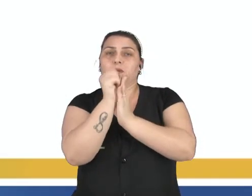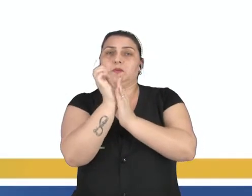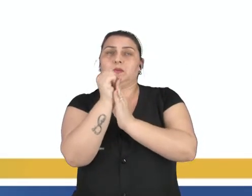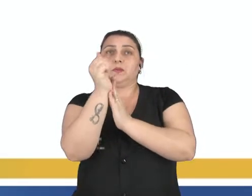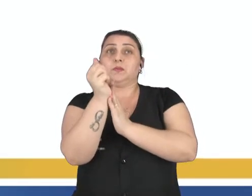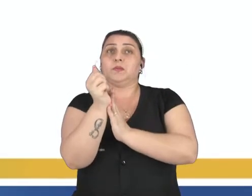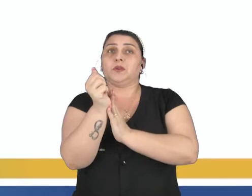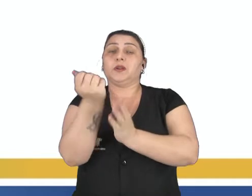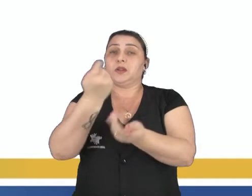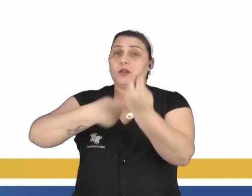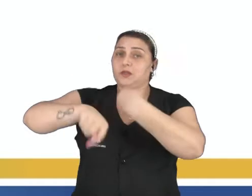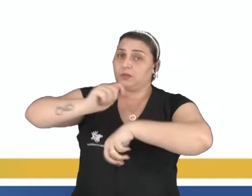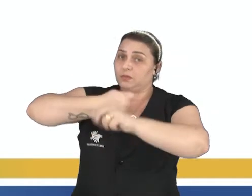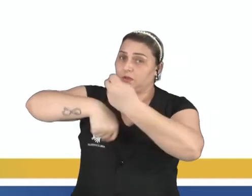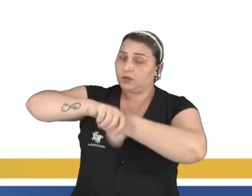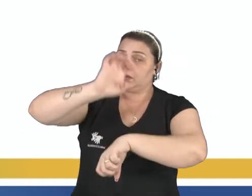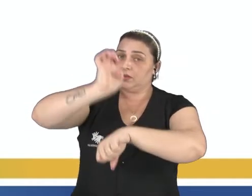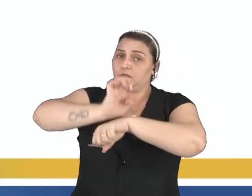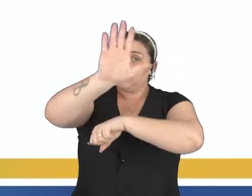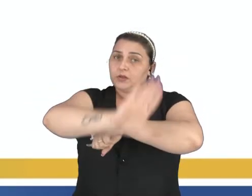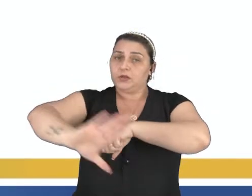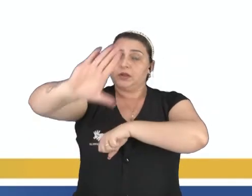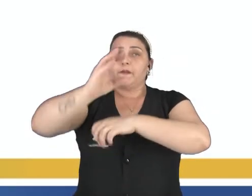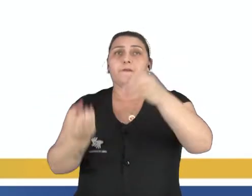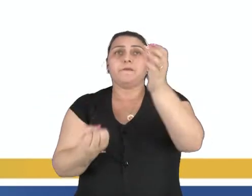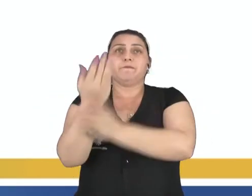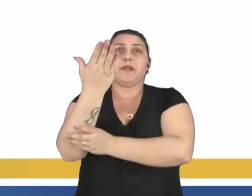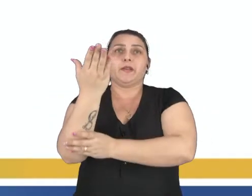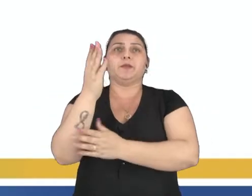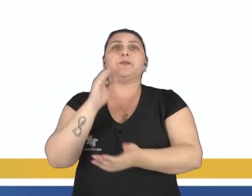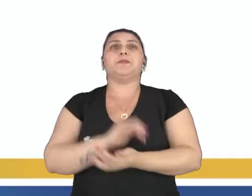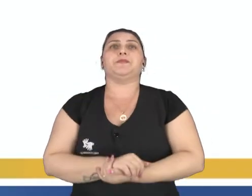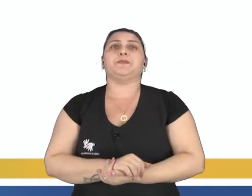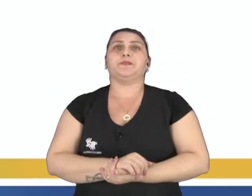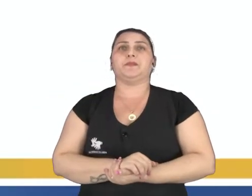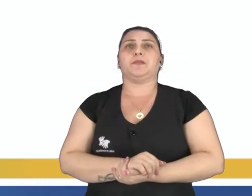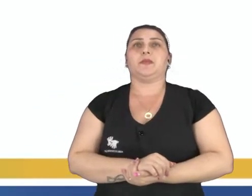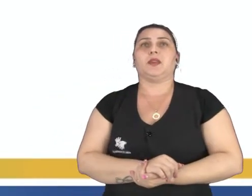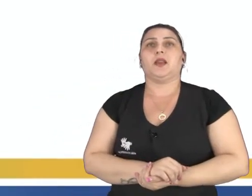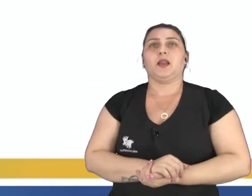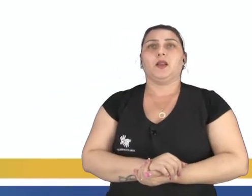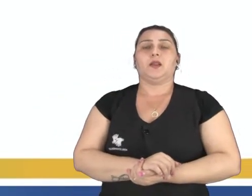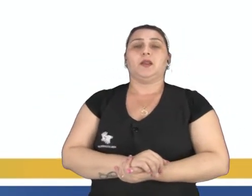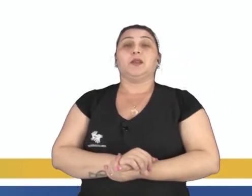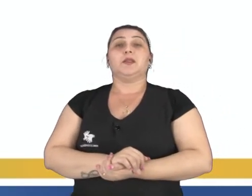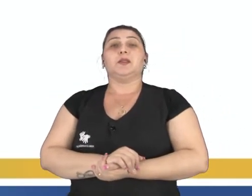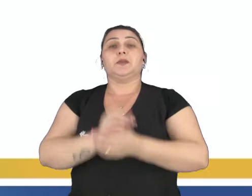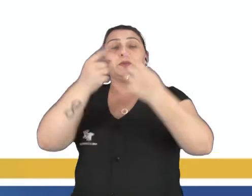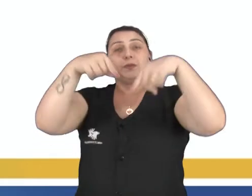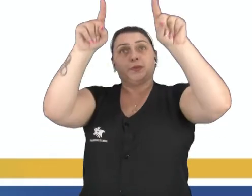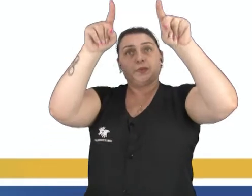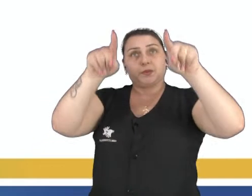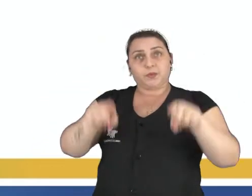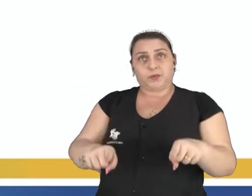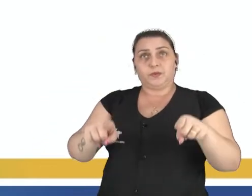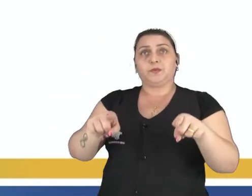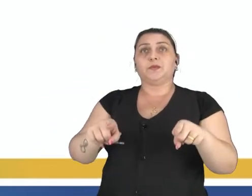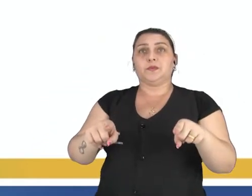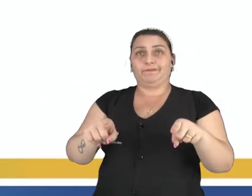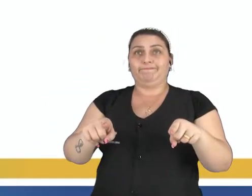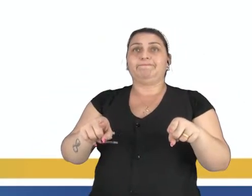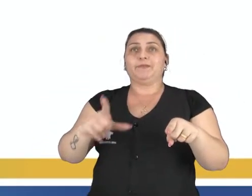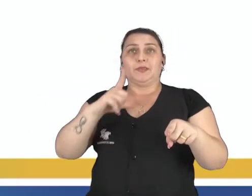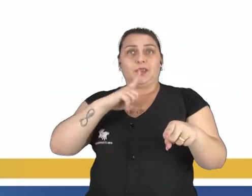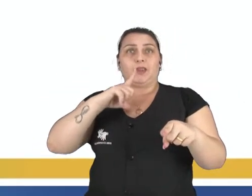um Estado nacional criado, certo? O que mudou? Primeiro, a burocracia administrativa, que ganhou um corpo